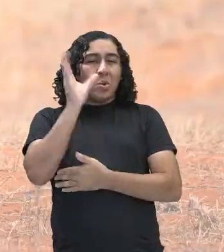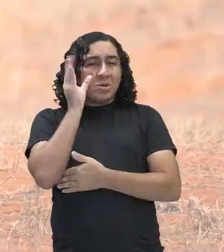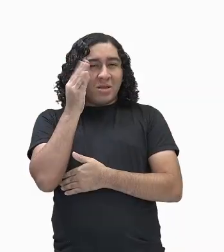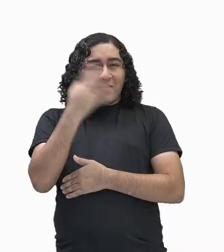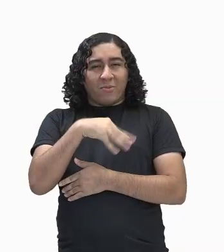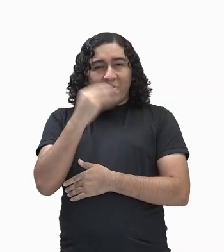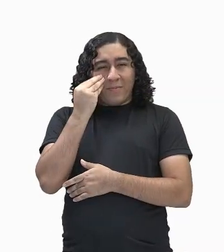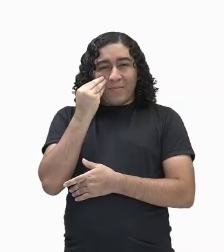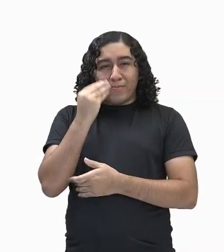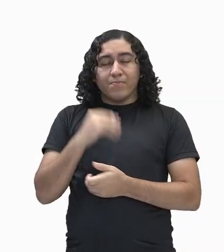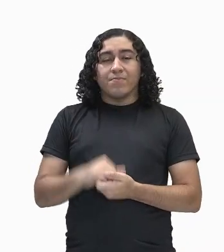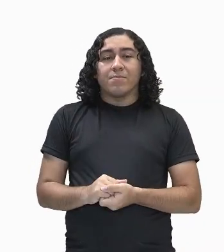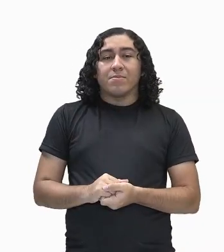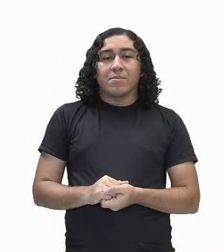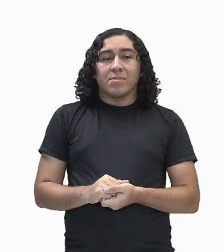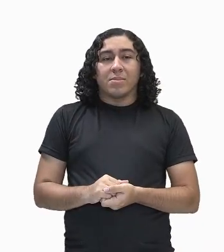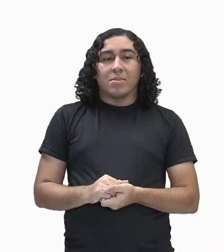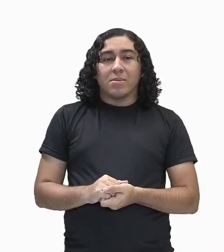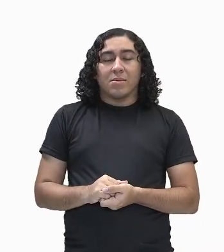Vamos nessa?